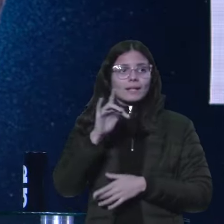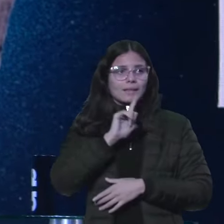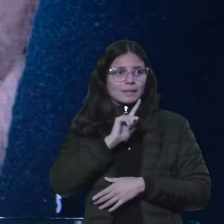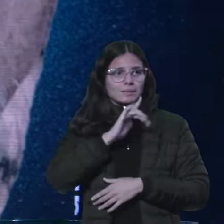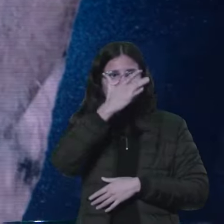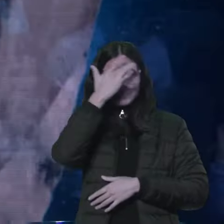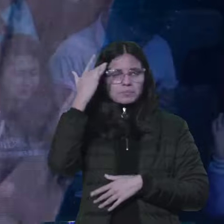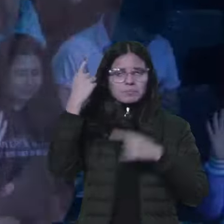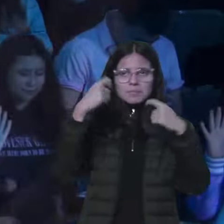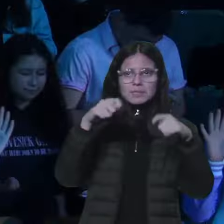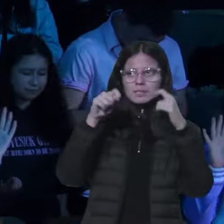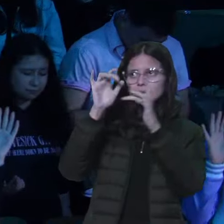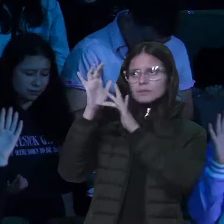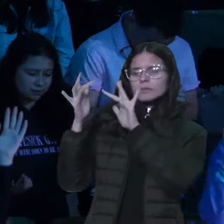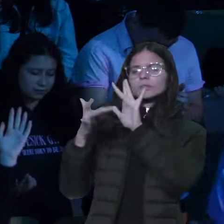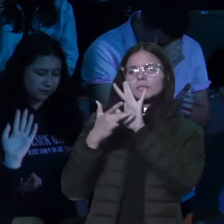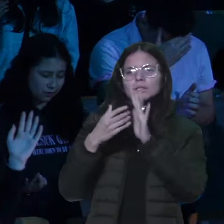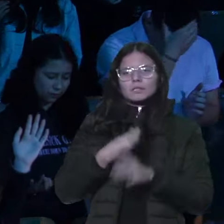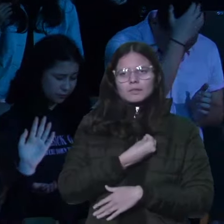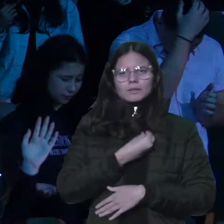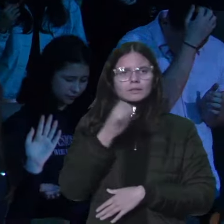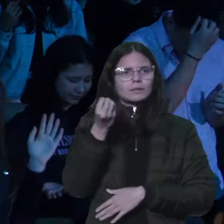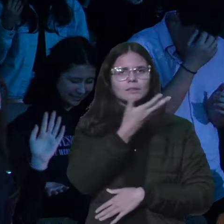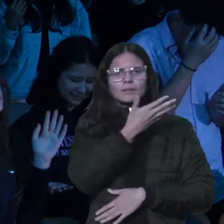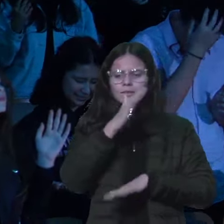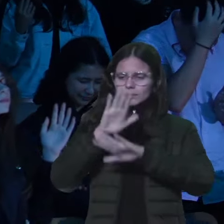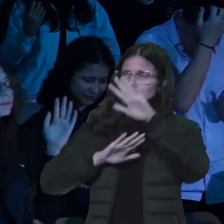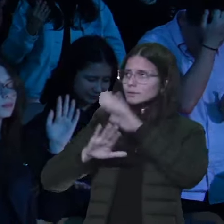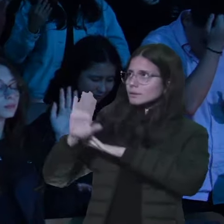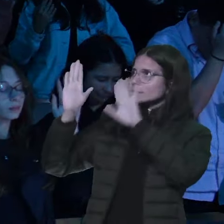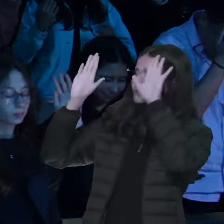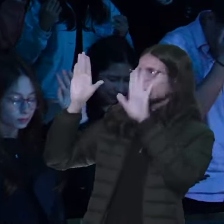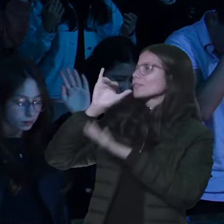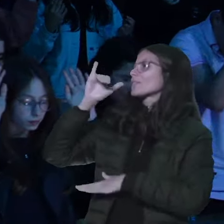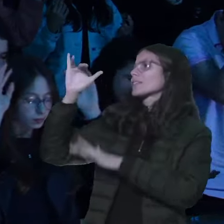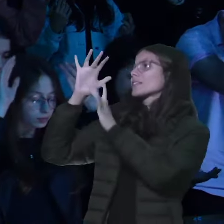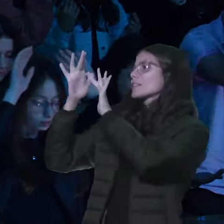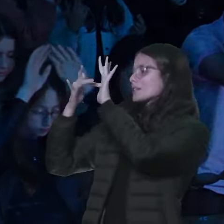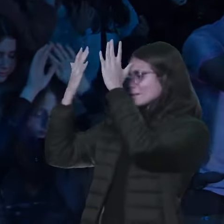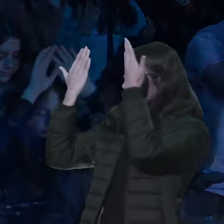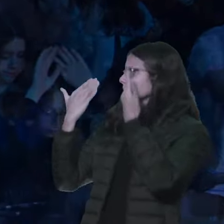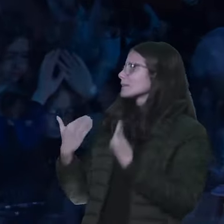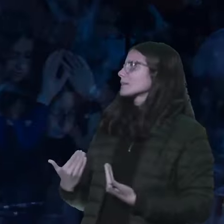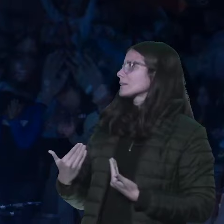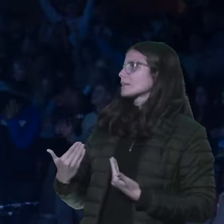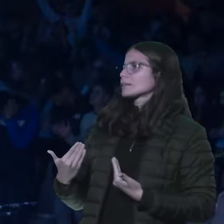vida nova. Ergue a sua mão e fala, Senhor, eis-me aqui, chega, chega.